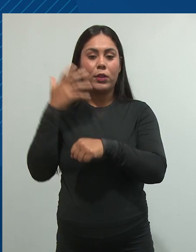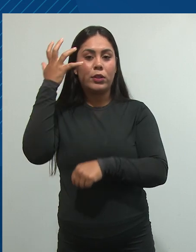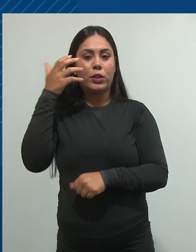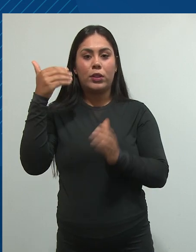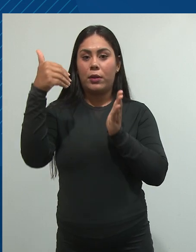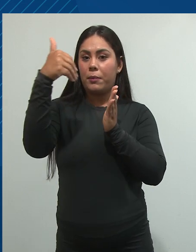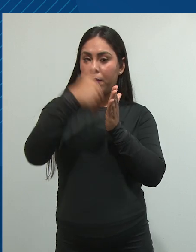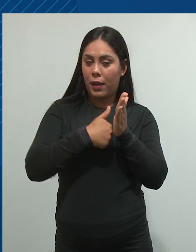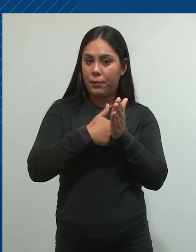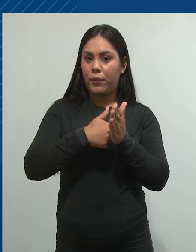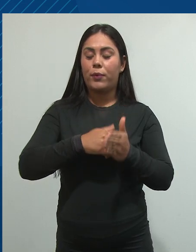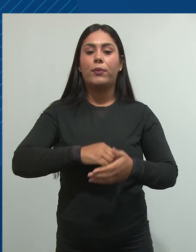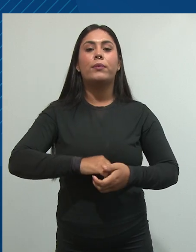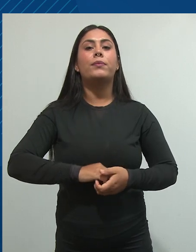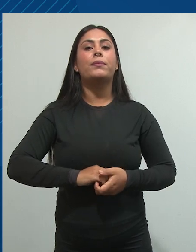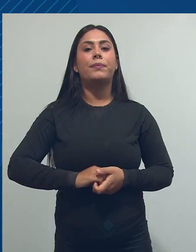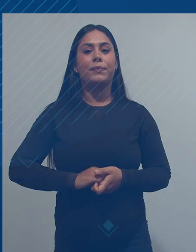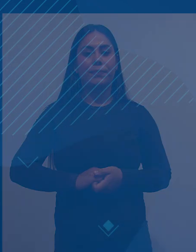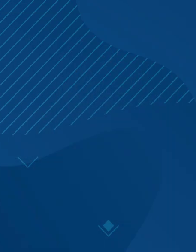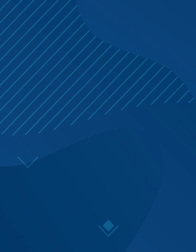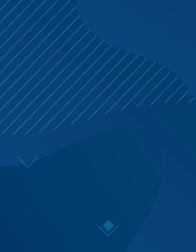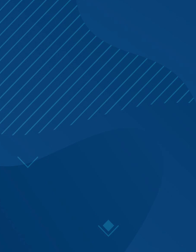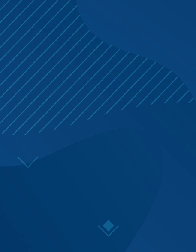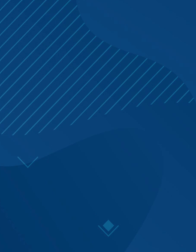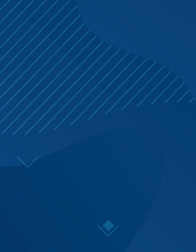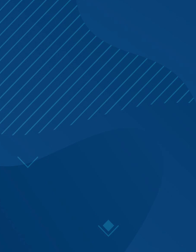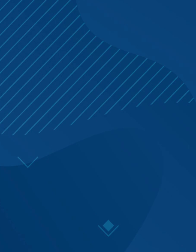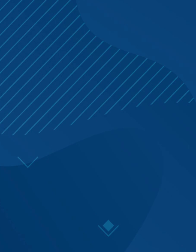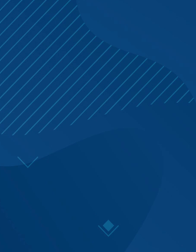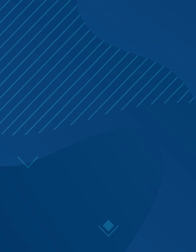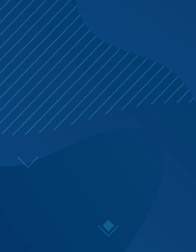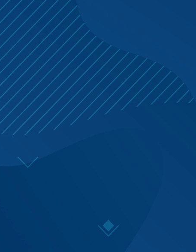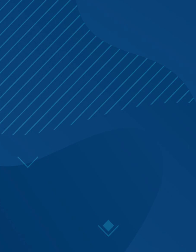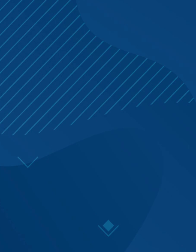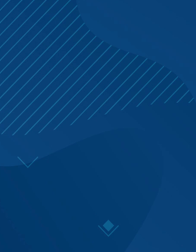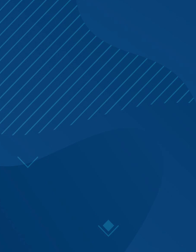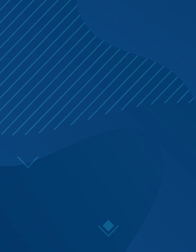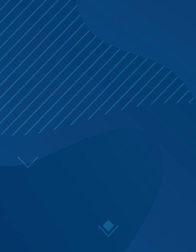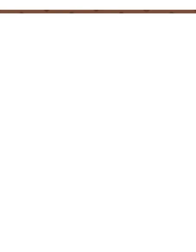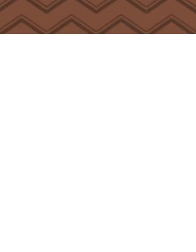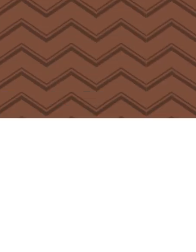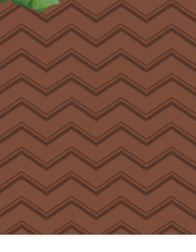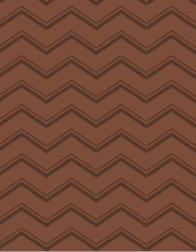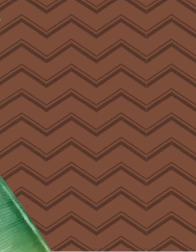Rádio Genipapo. Rádio Genipapo, a sua voz nativa da Amazônia.